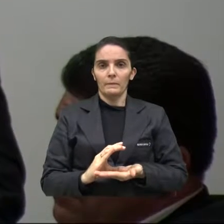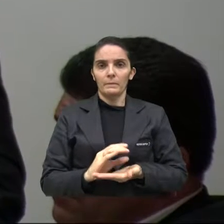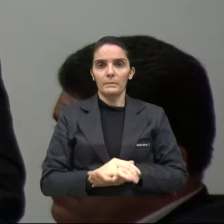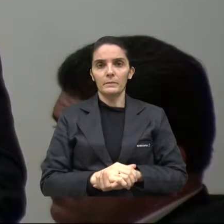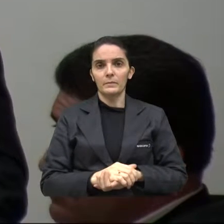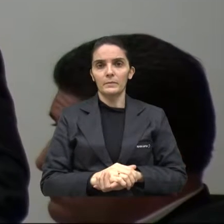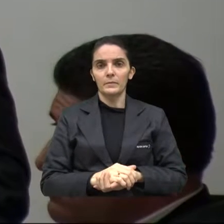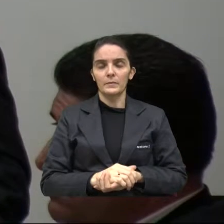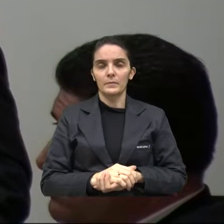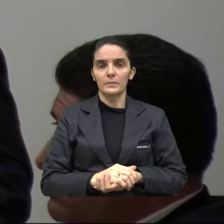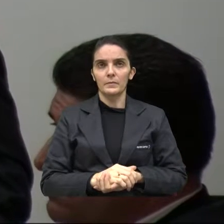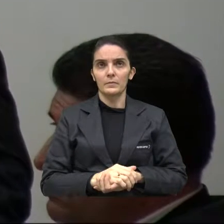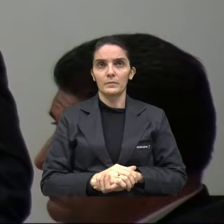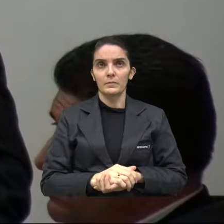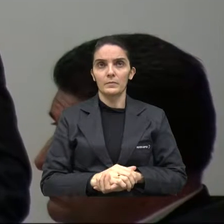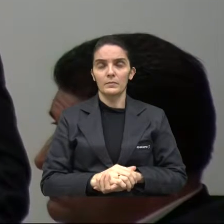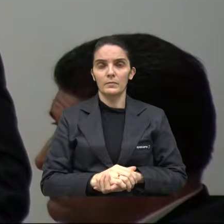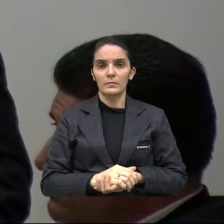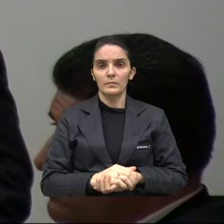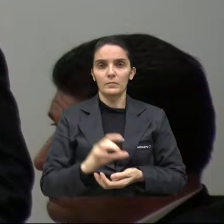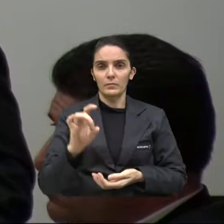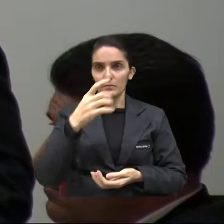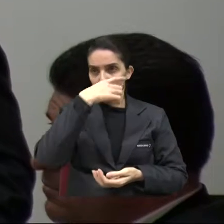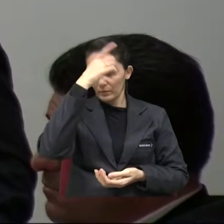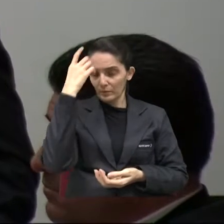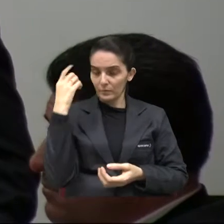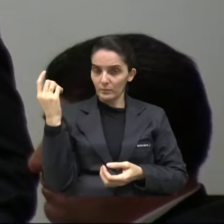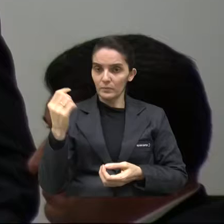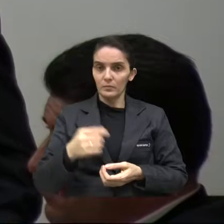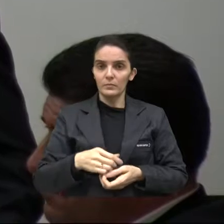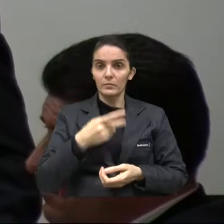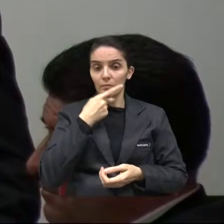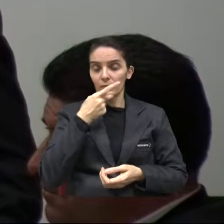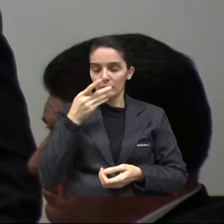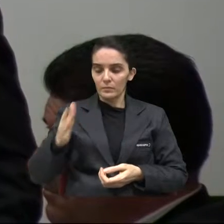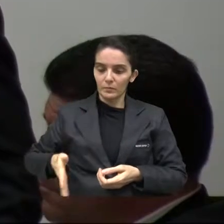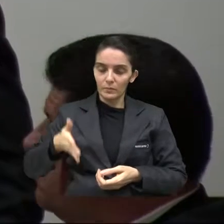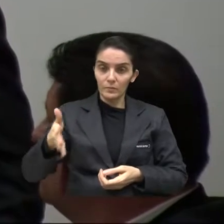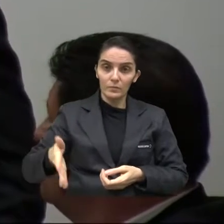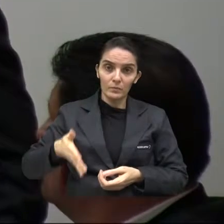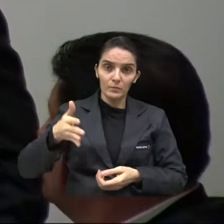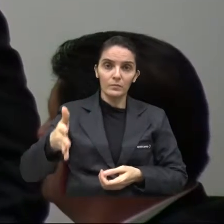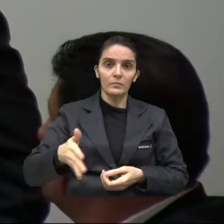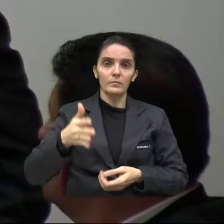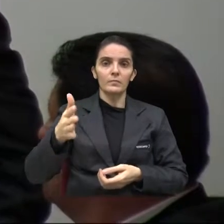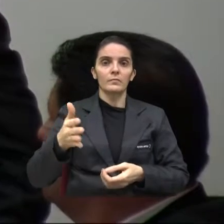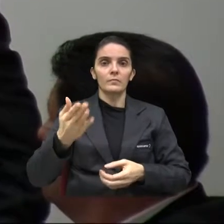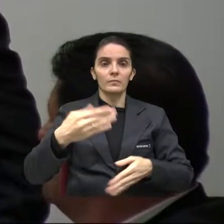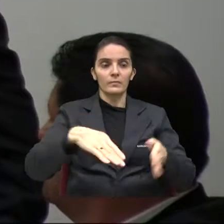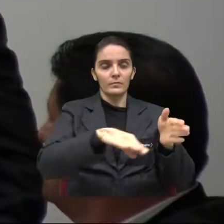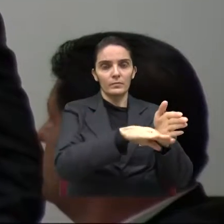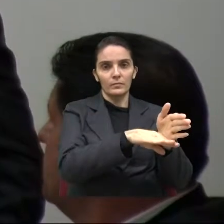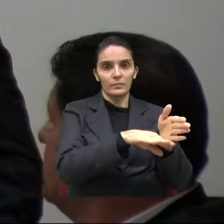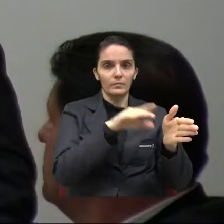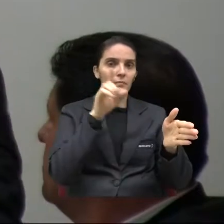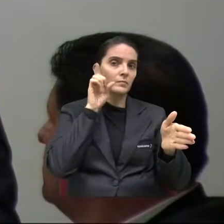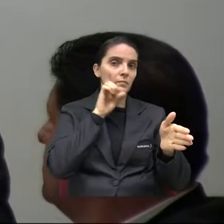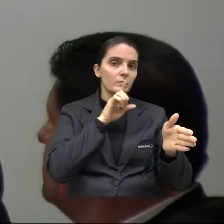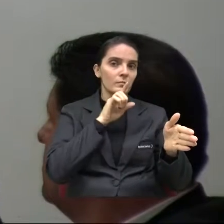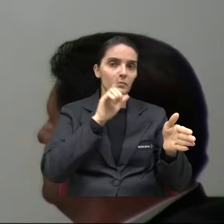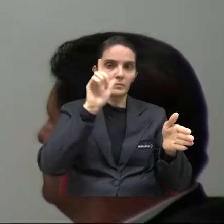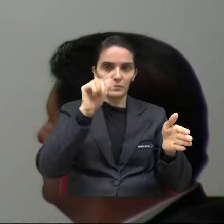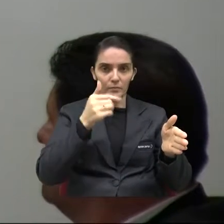Nós estávamos lutando aqui, quando nós fizemos uma frente parlamentar do trem, para poder sair da Americana e ir até Santos.